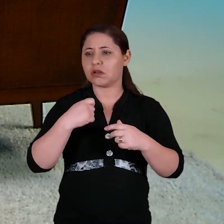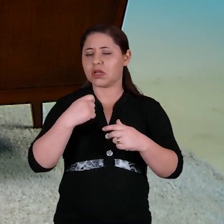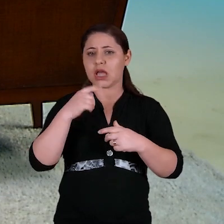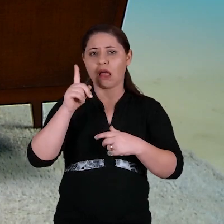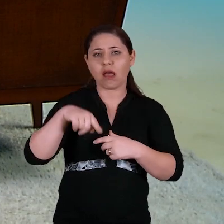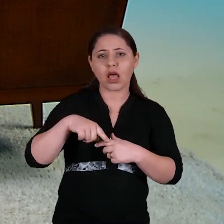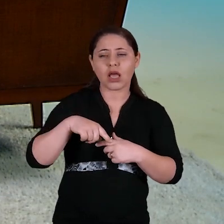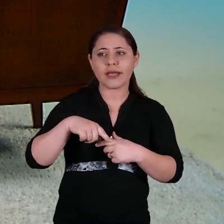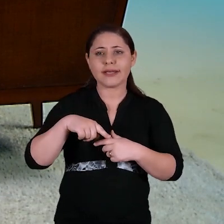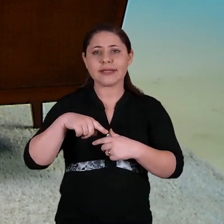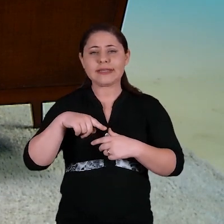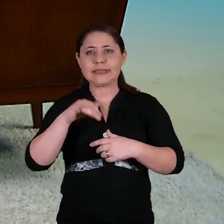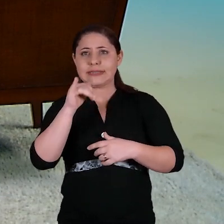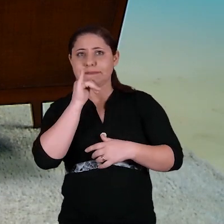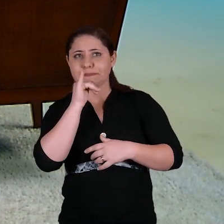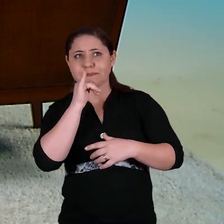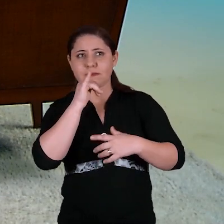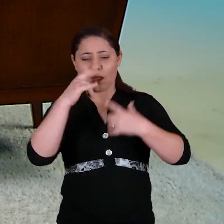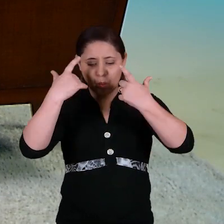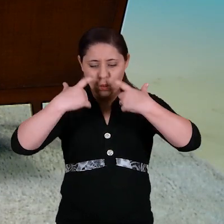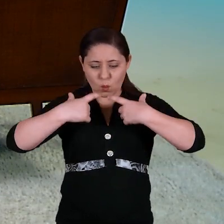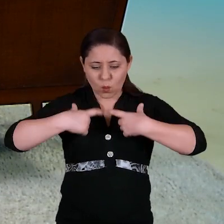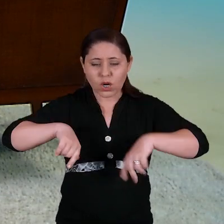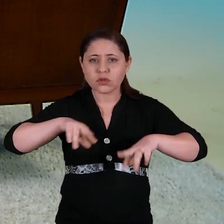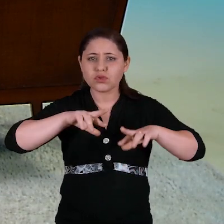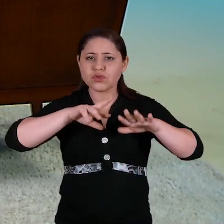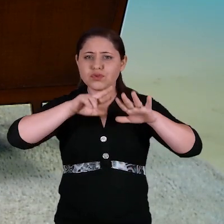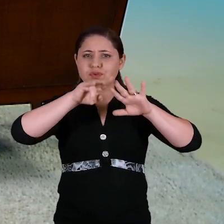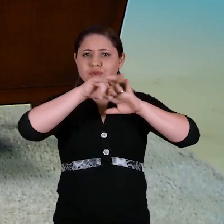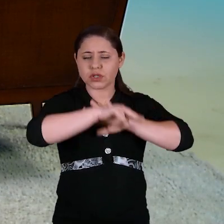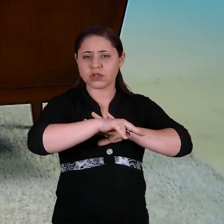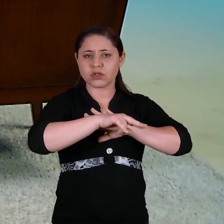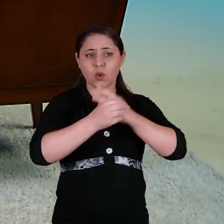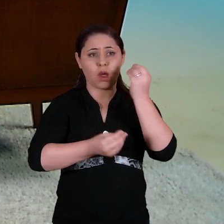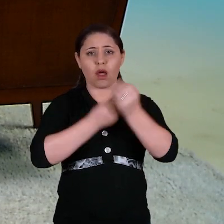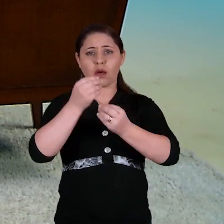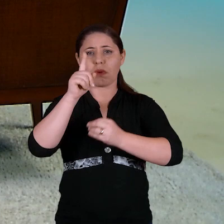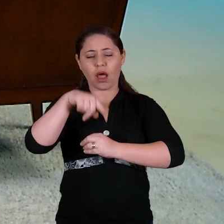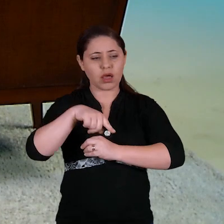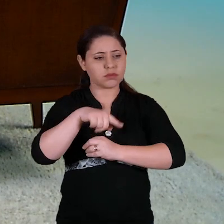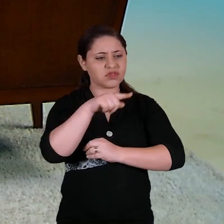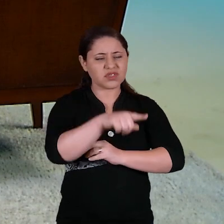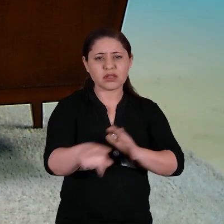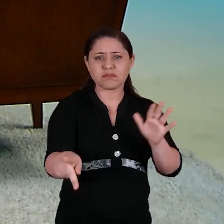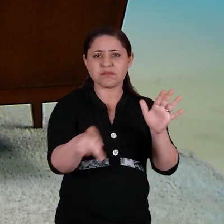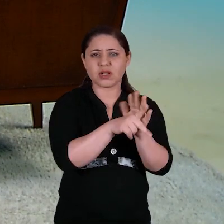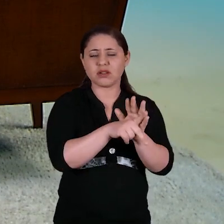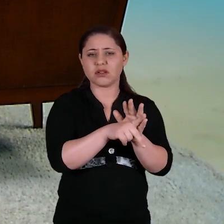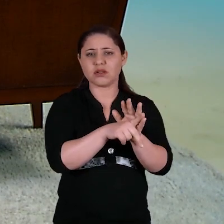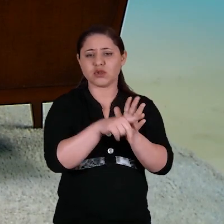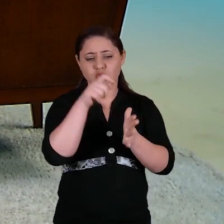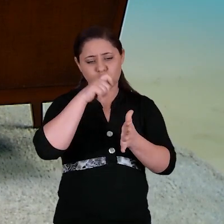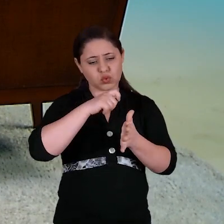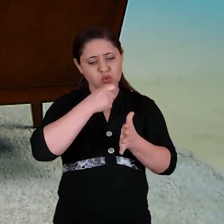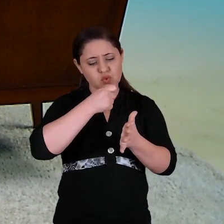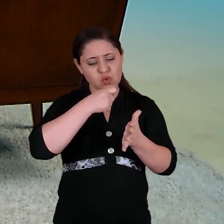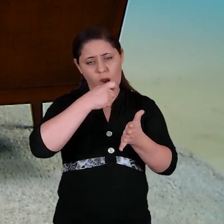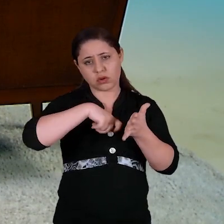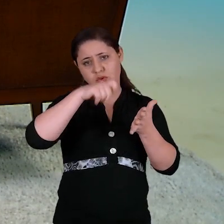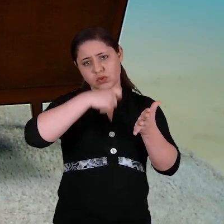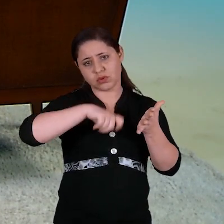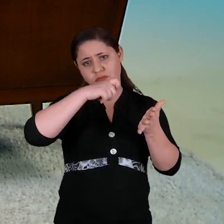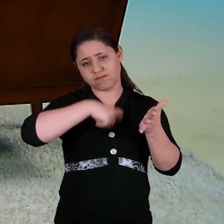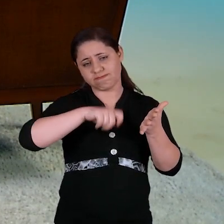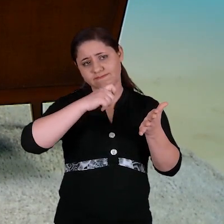Todas as condições físicas. E como é que foi para você, especificamente, jornalista, né? Numa condição,